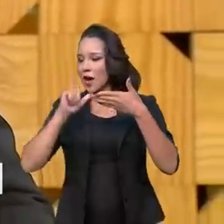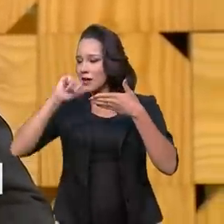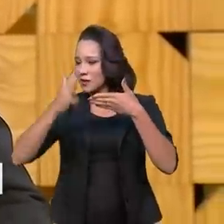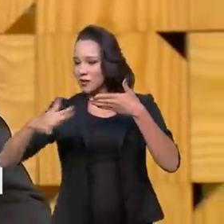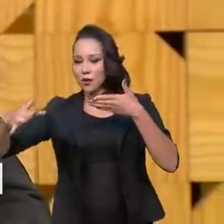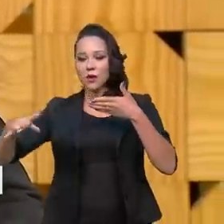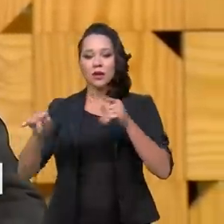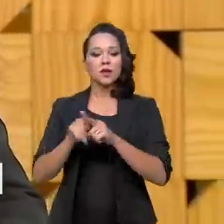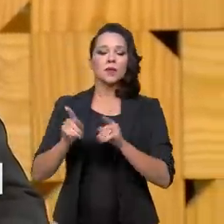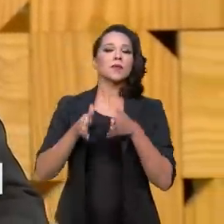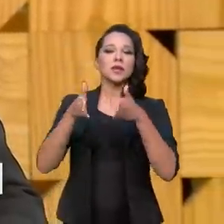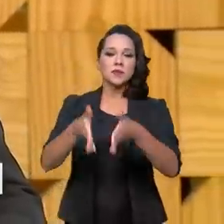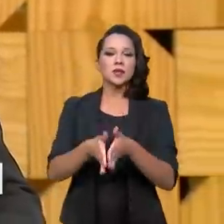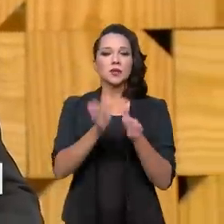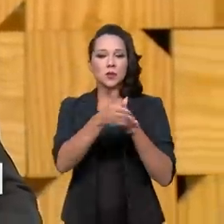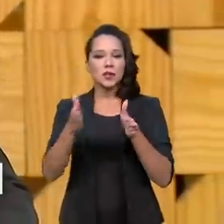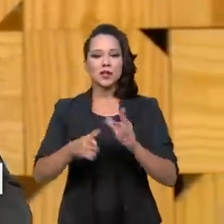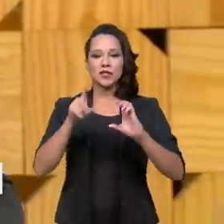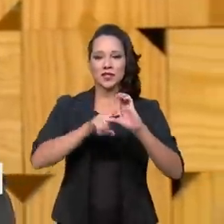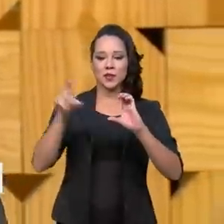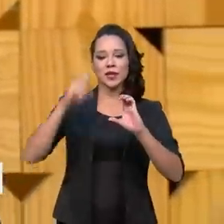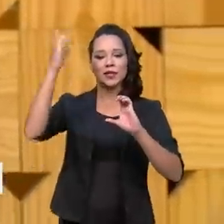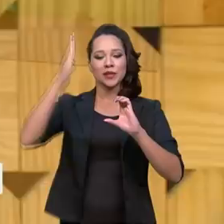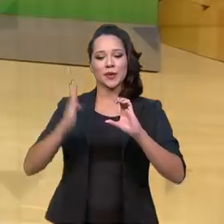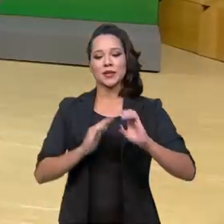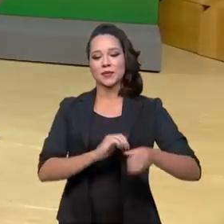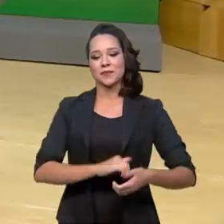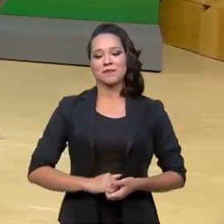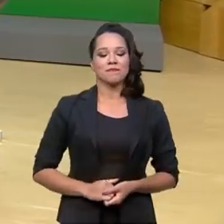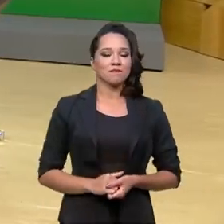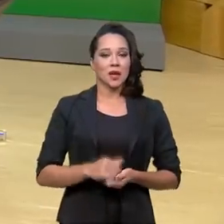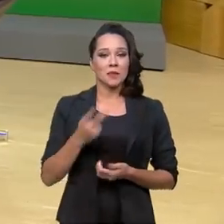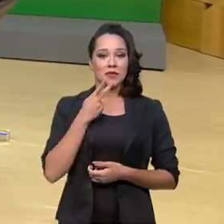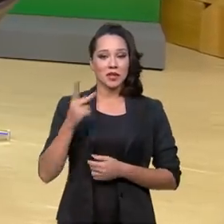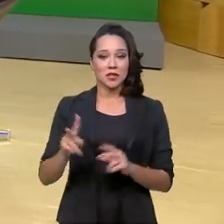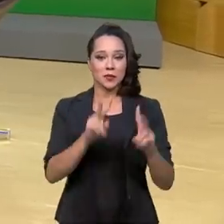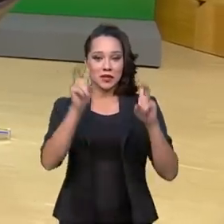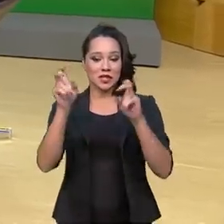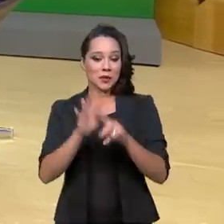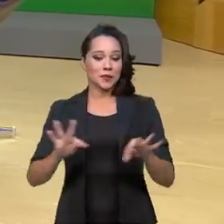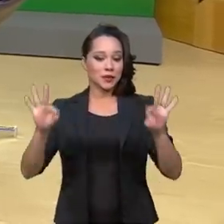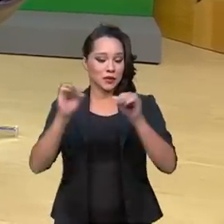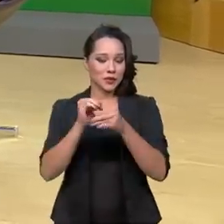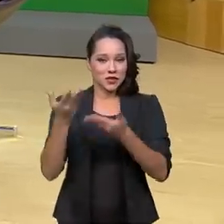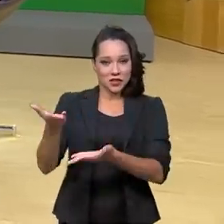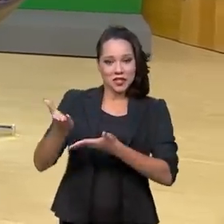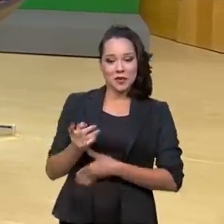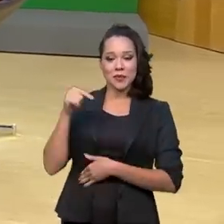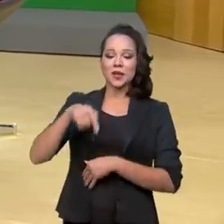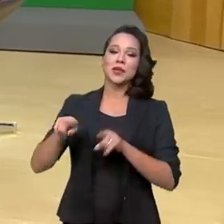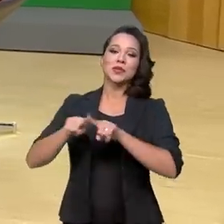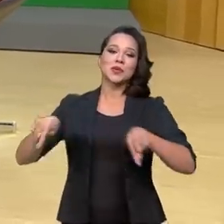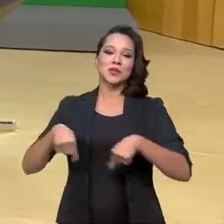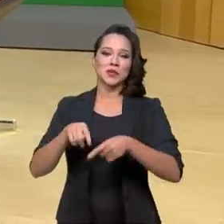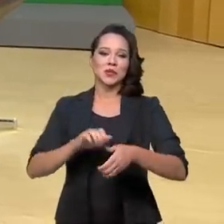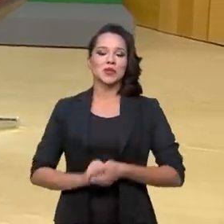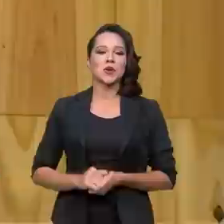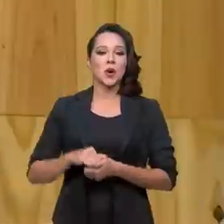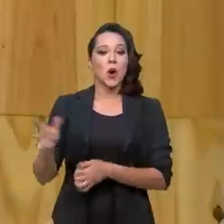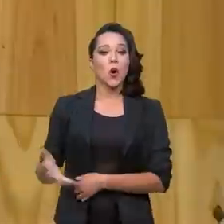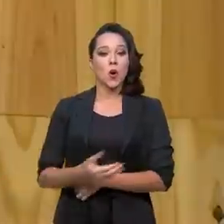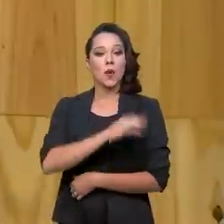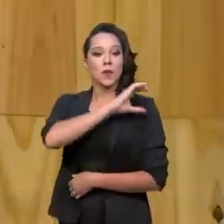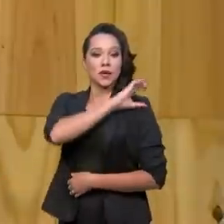e da participação no processo de independência do país. E para falar sobre tudo isso, nós recebemos aqui no estúdio o comandante